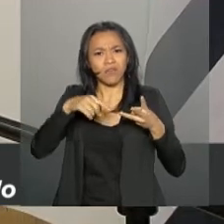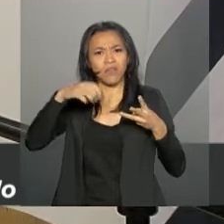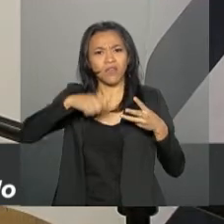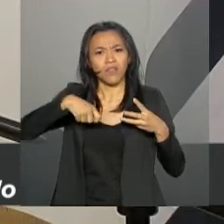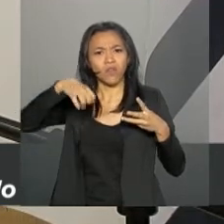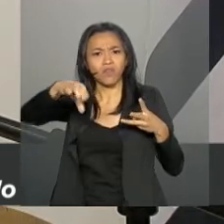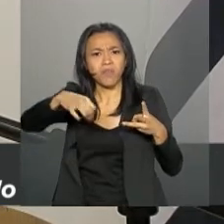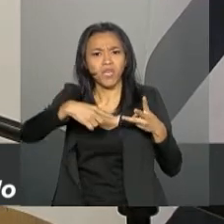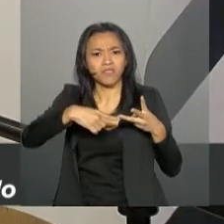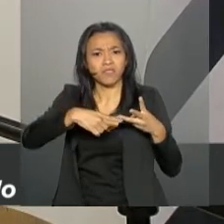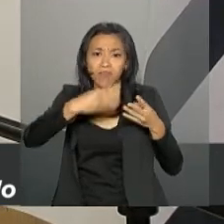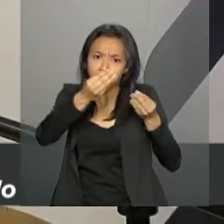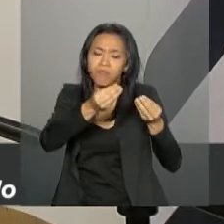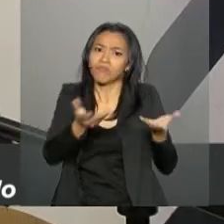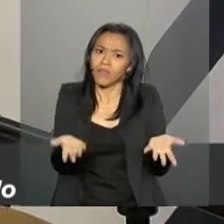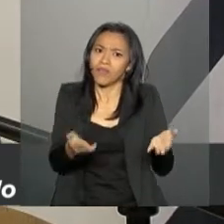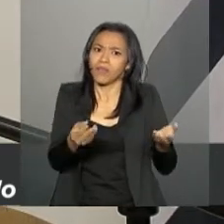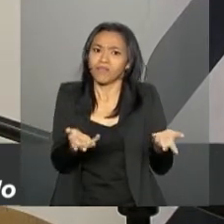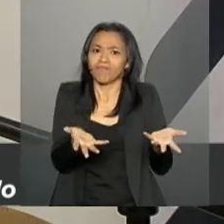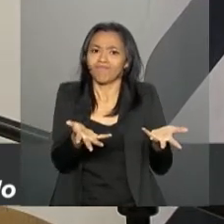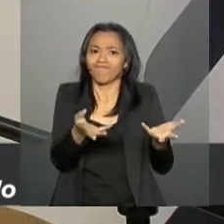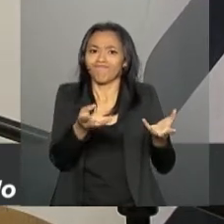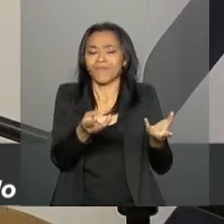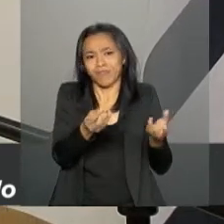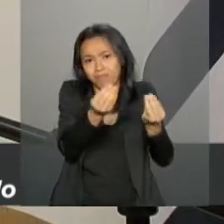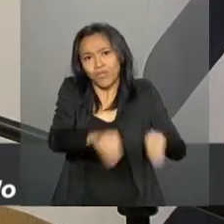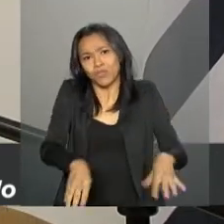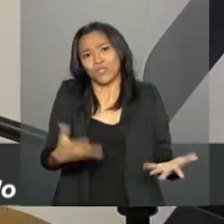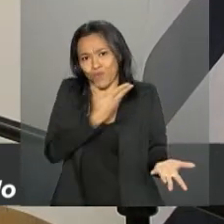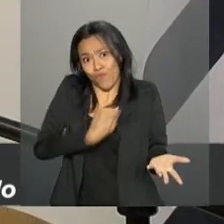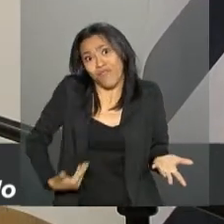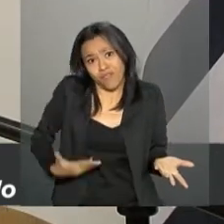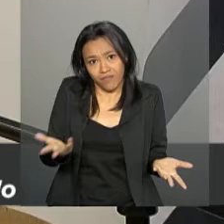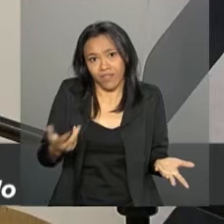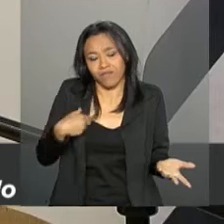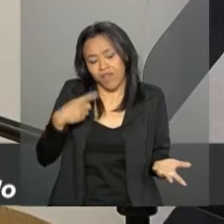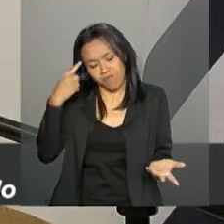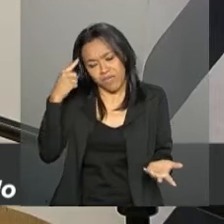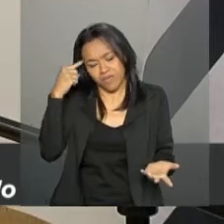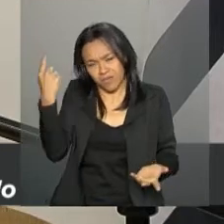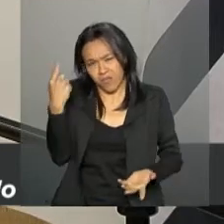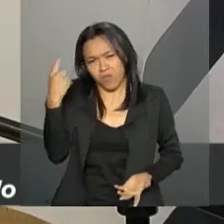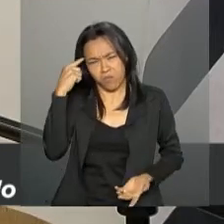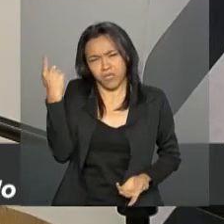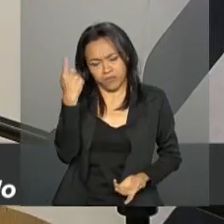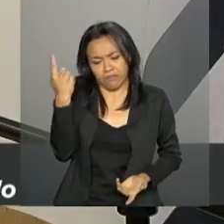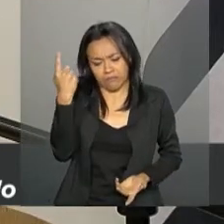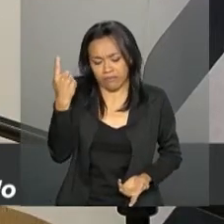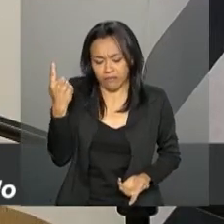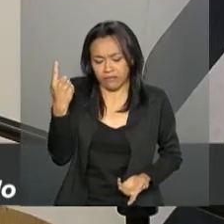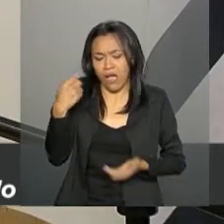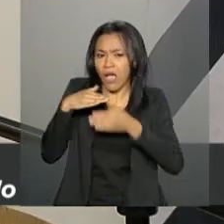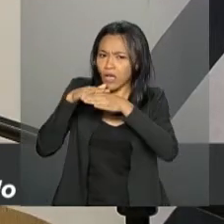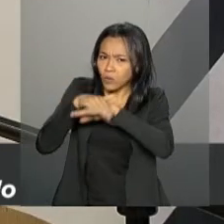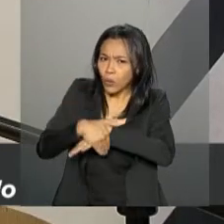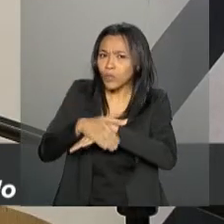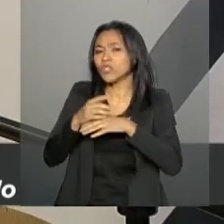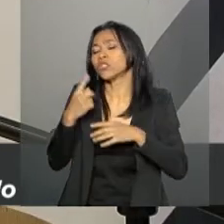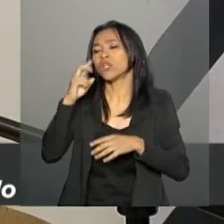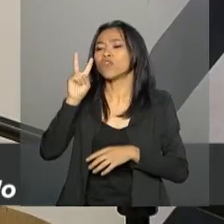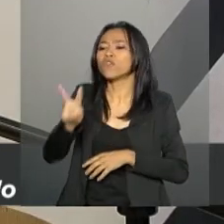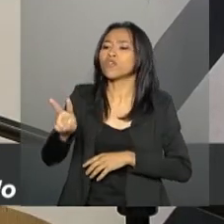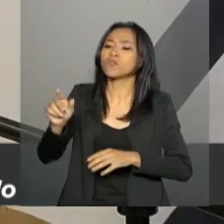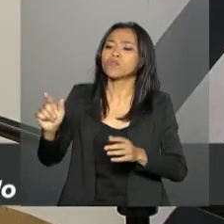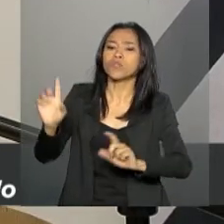prejudicar o governo, prejudico a mim mesmo. Mas eu estava convencido. Foi muito bem. À noite, veja a mão de Deus, né? À noite eu estou ouvindo uma